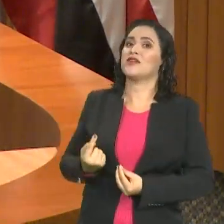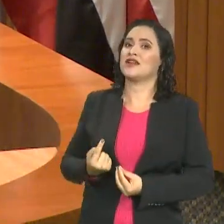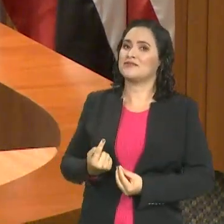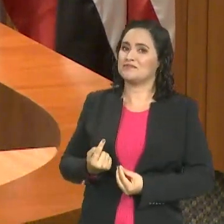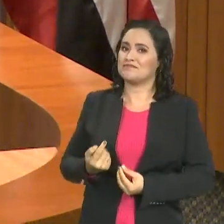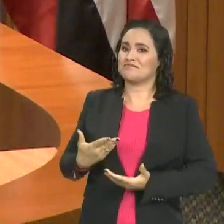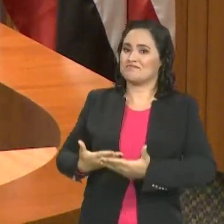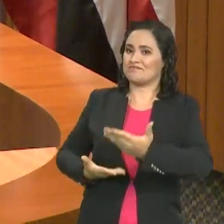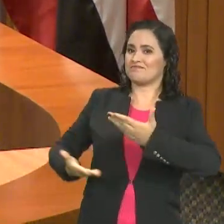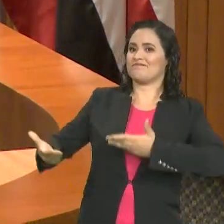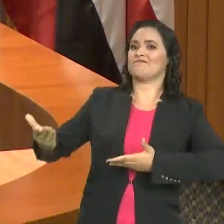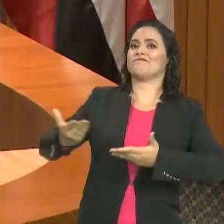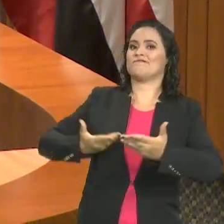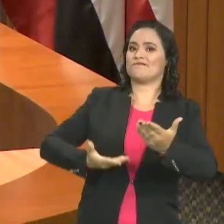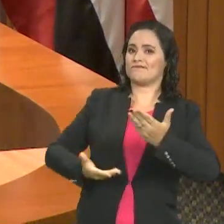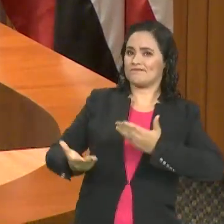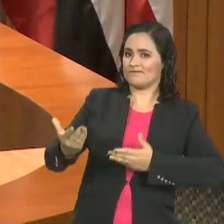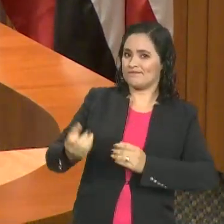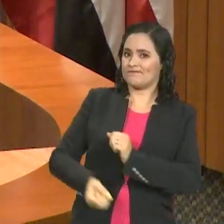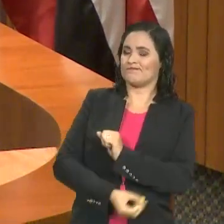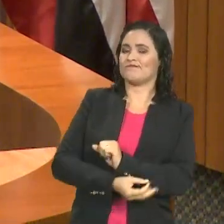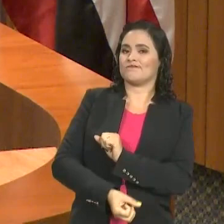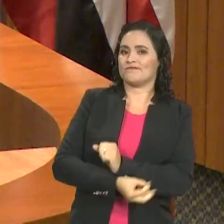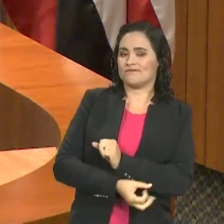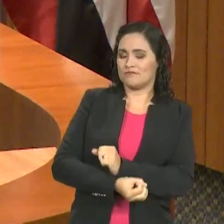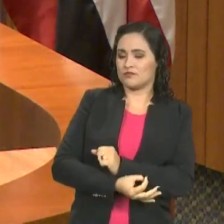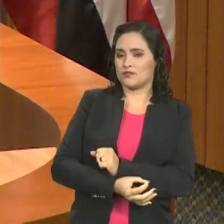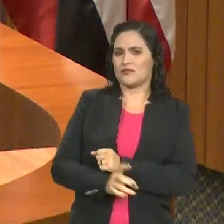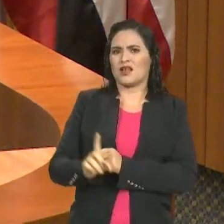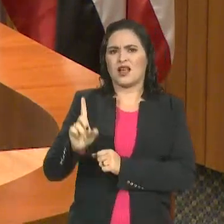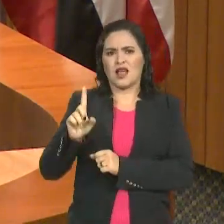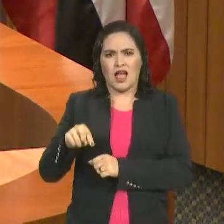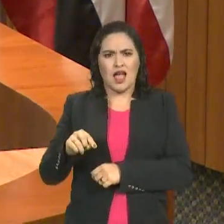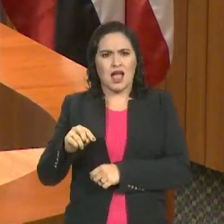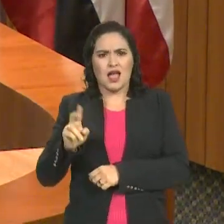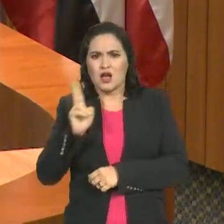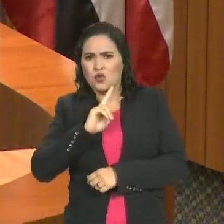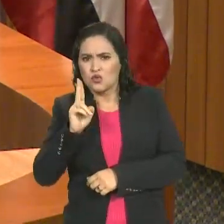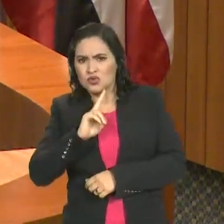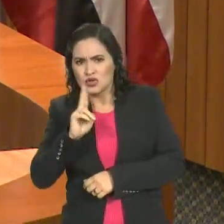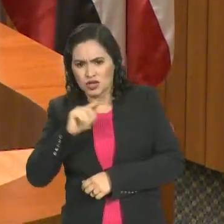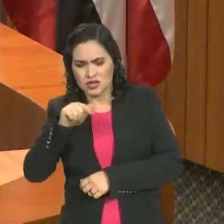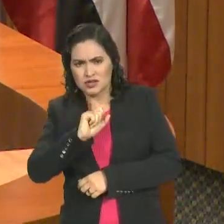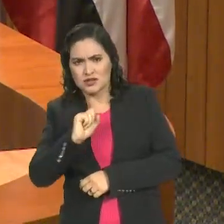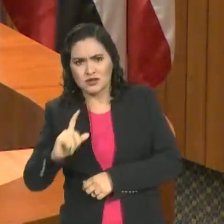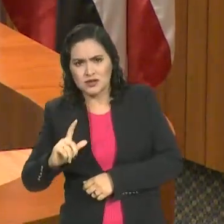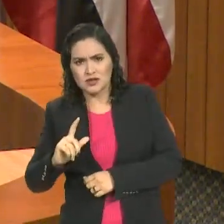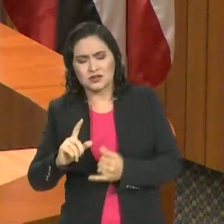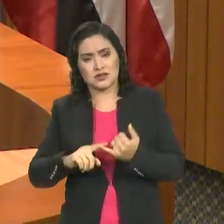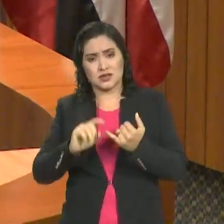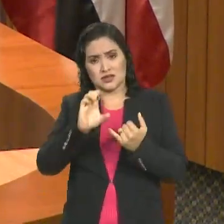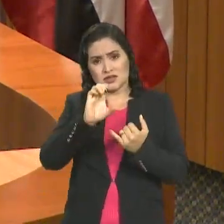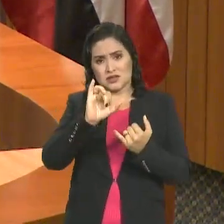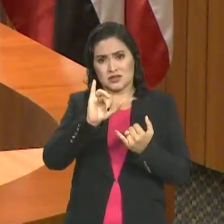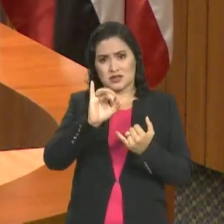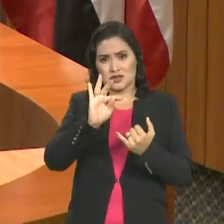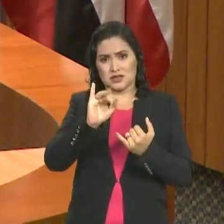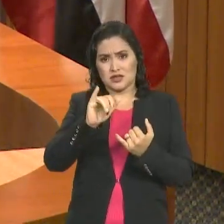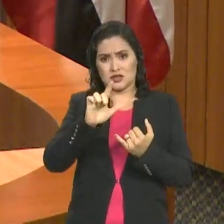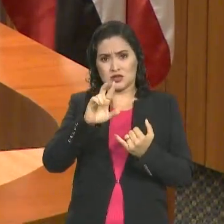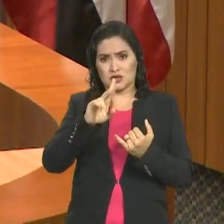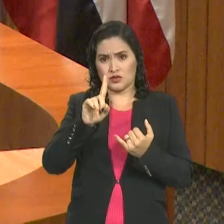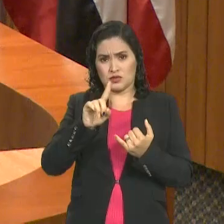que são essas as emergências de São Luís? A Citiluz, três emergenciais, o emergencial